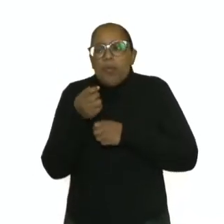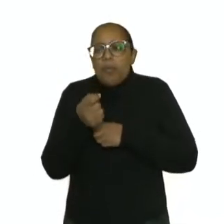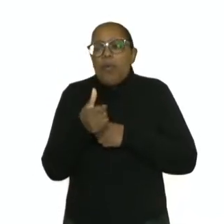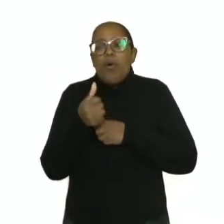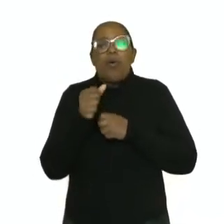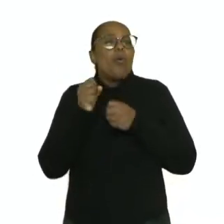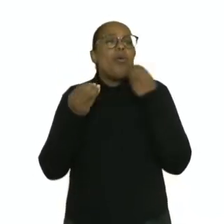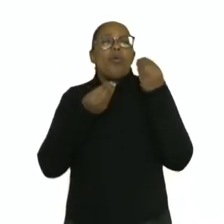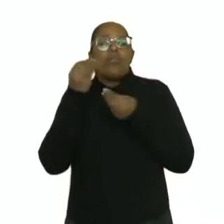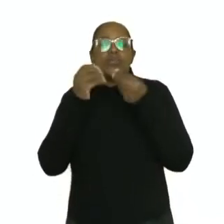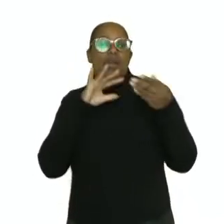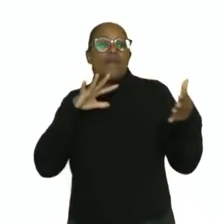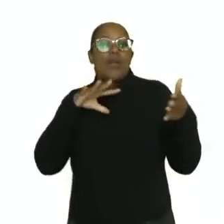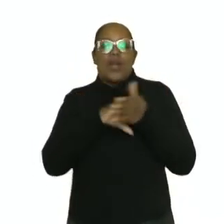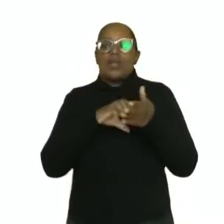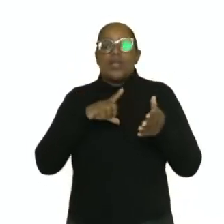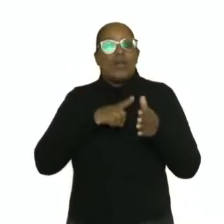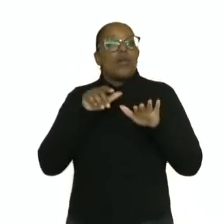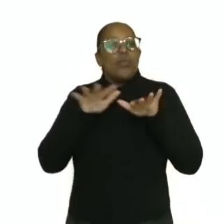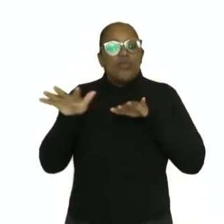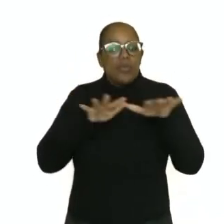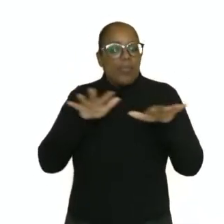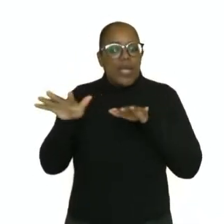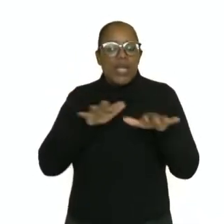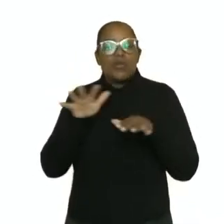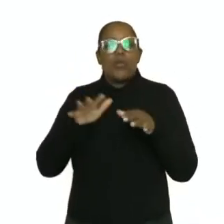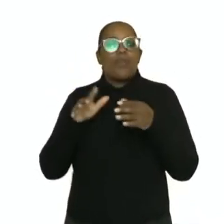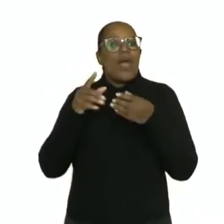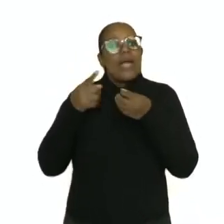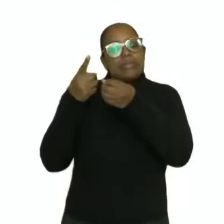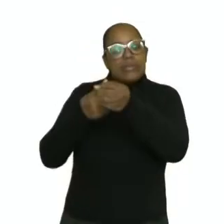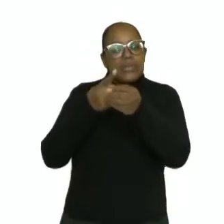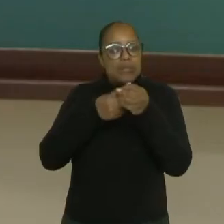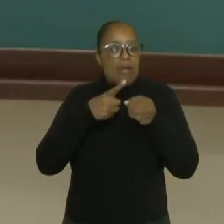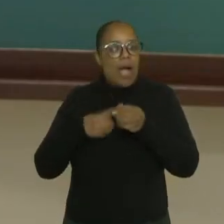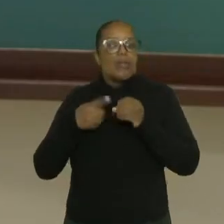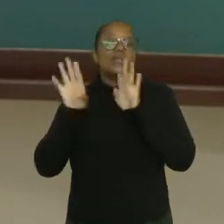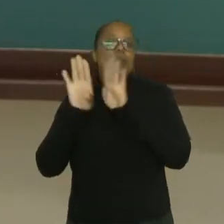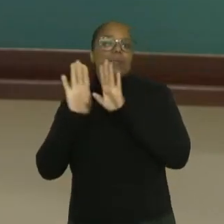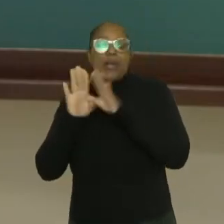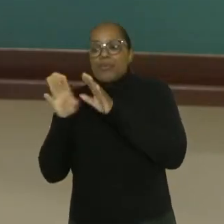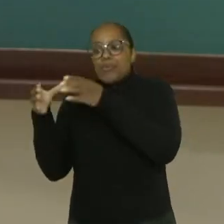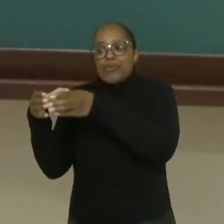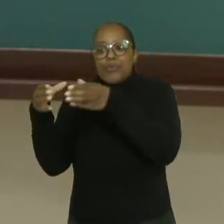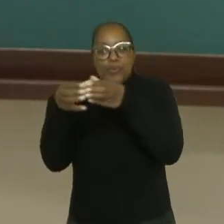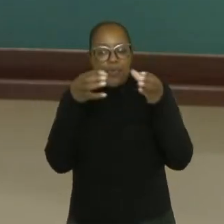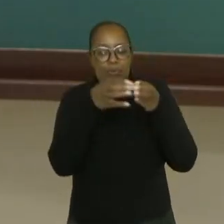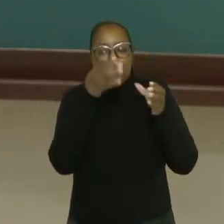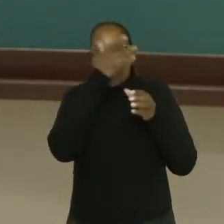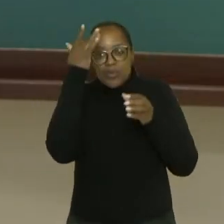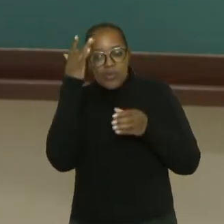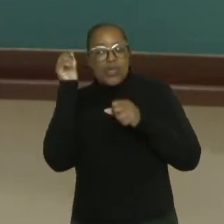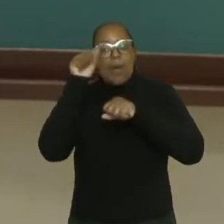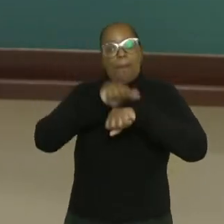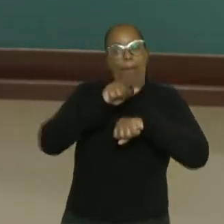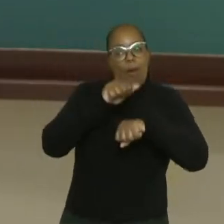a violência se manifesta nas sociedades modernas, nas sociedades atuais, próxima à nossa